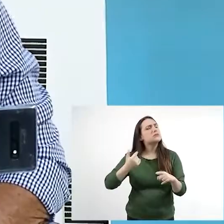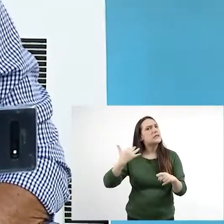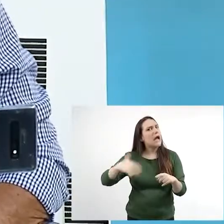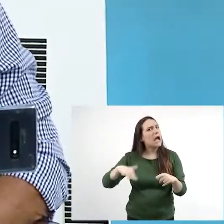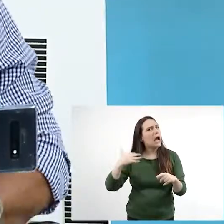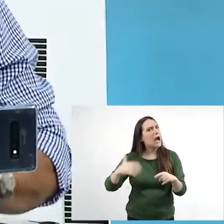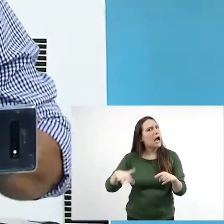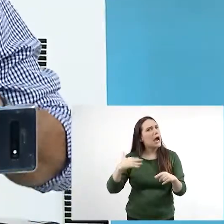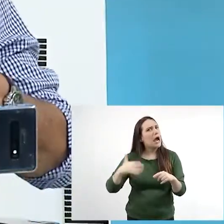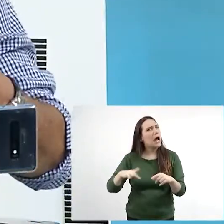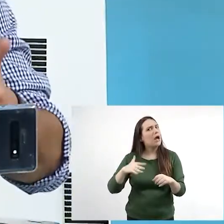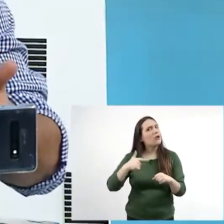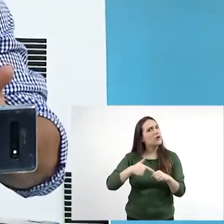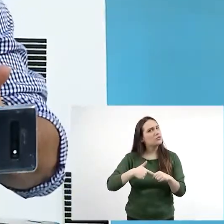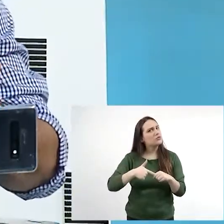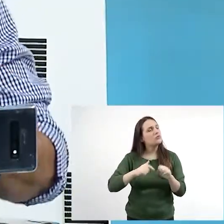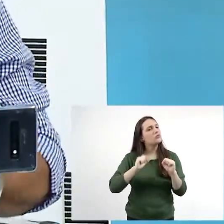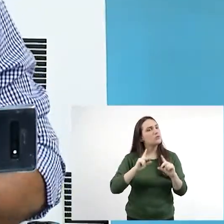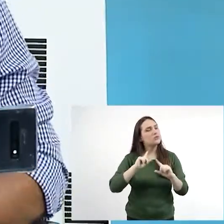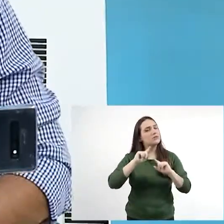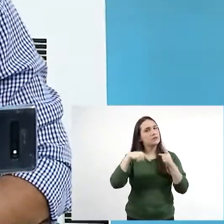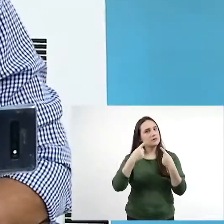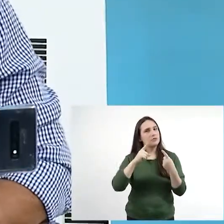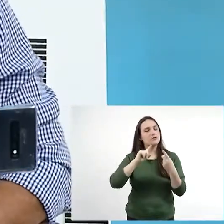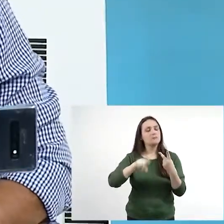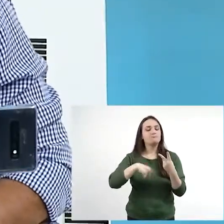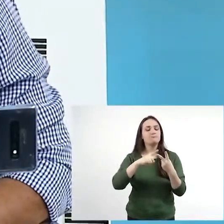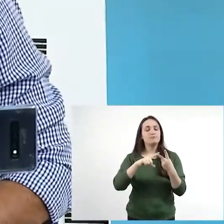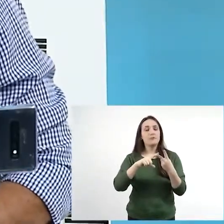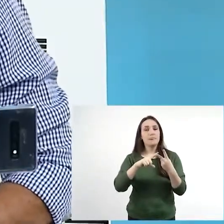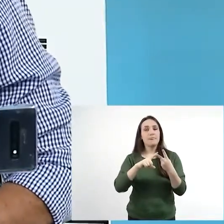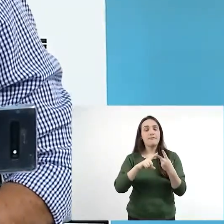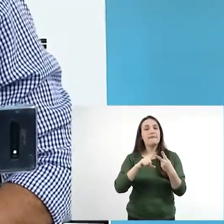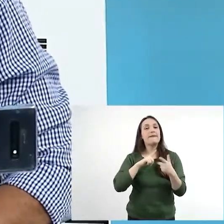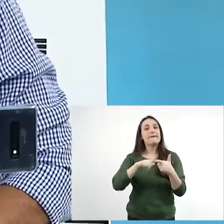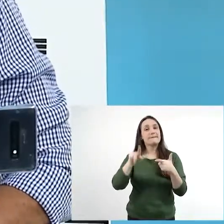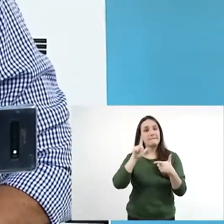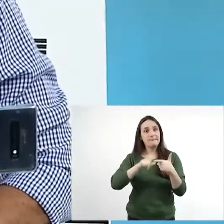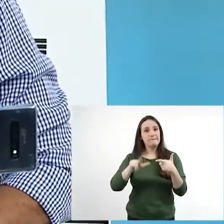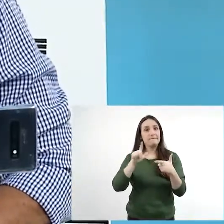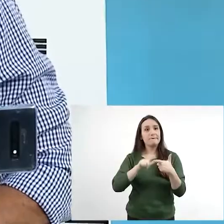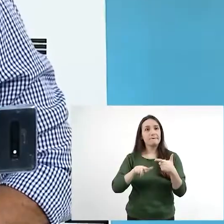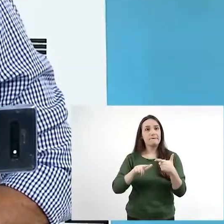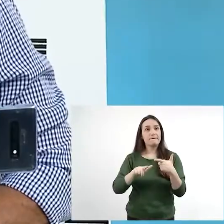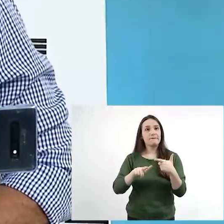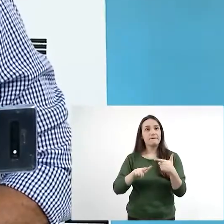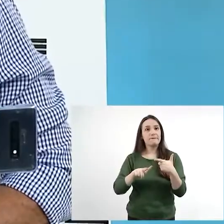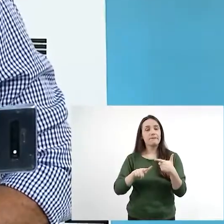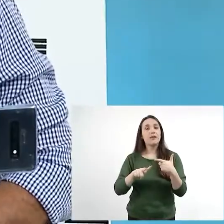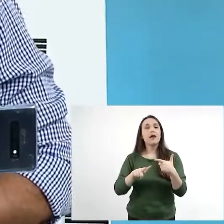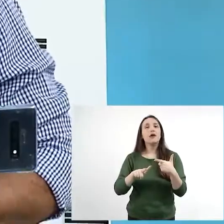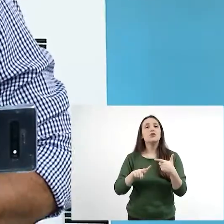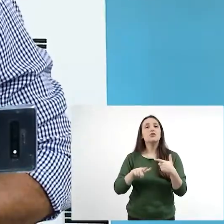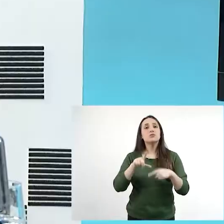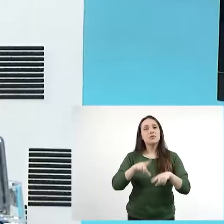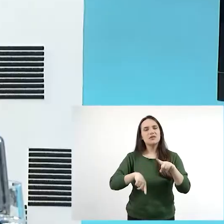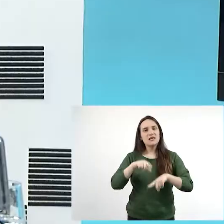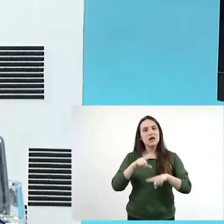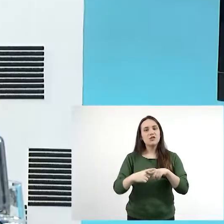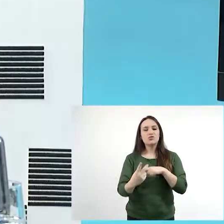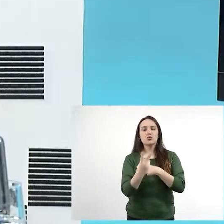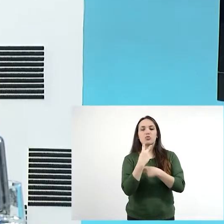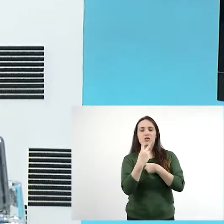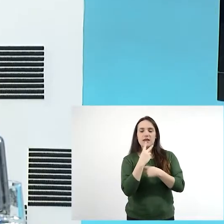combustíveis. Logo em seguida, começaram os problemas, principalmente produtos de EPIs, álcool em